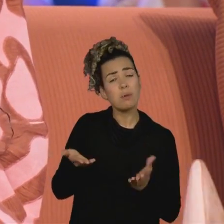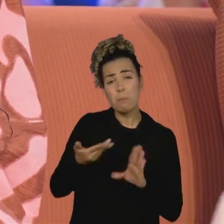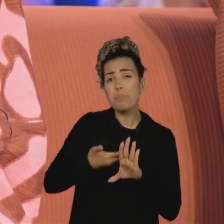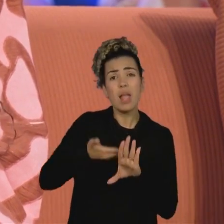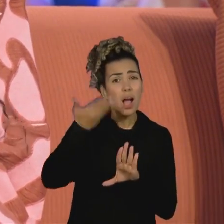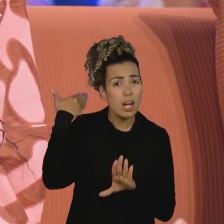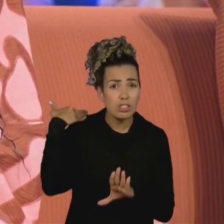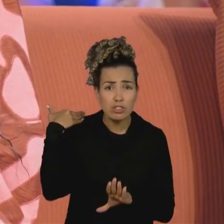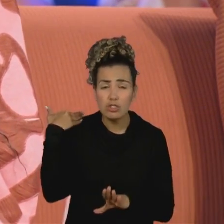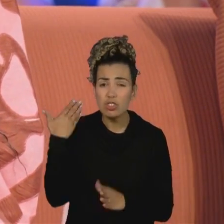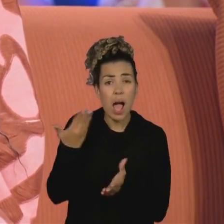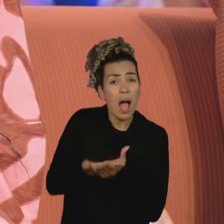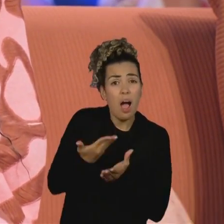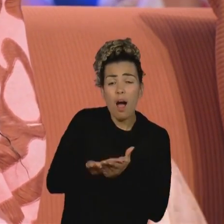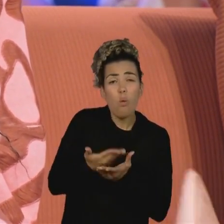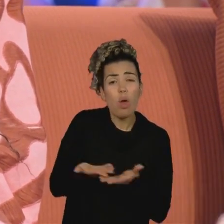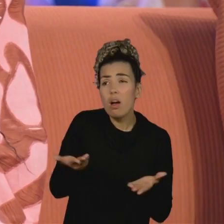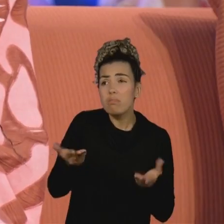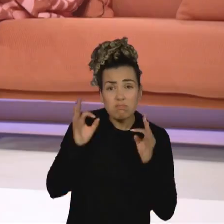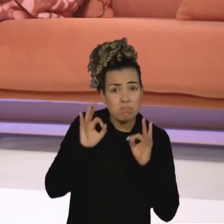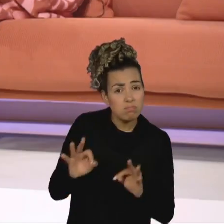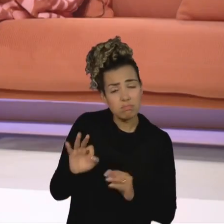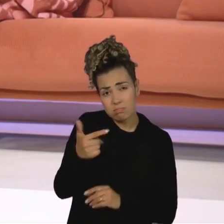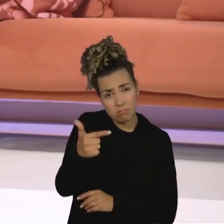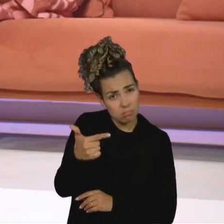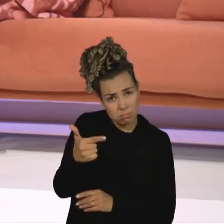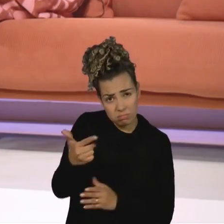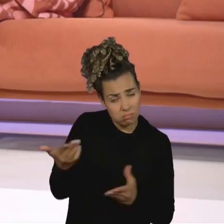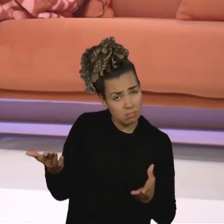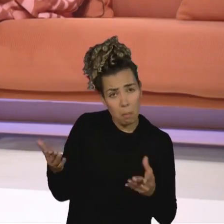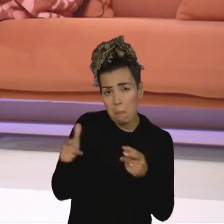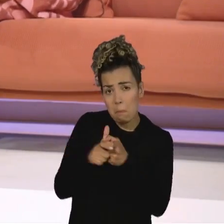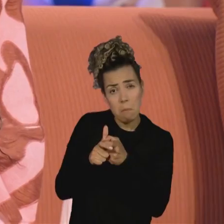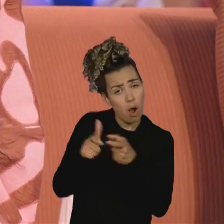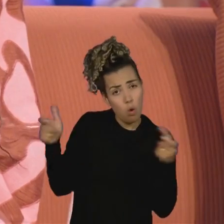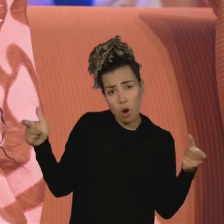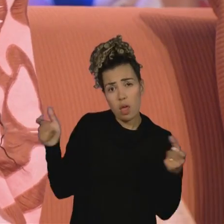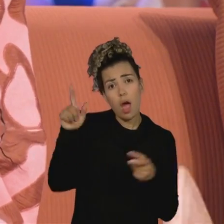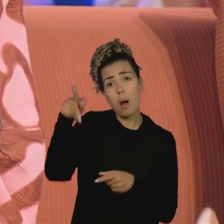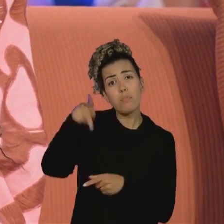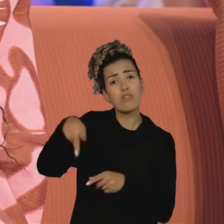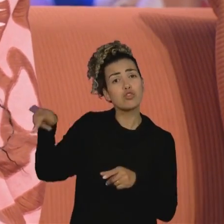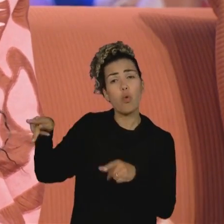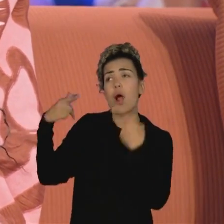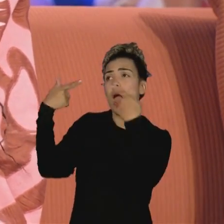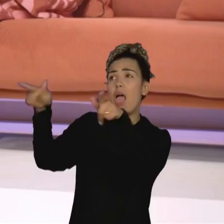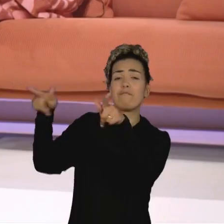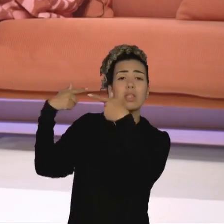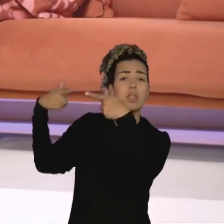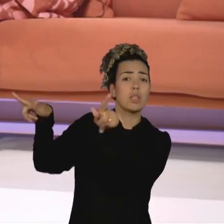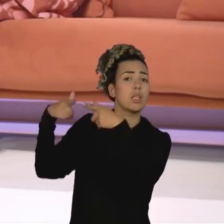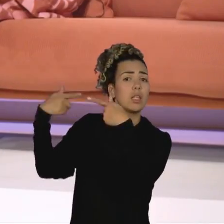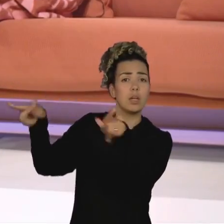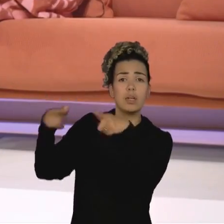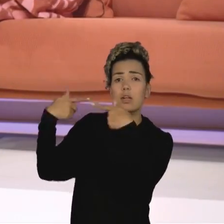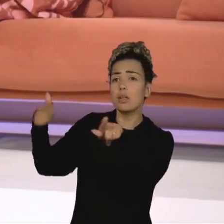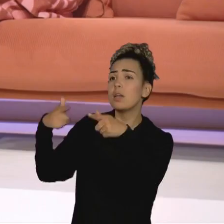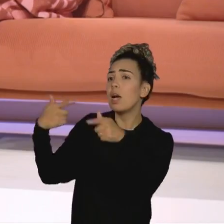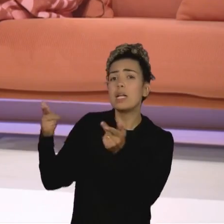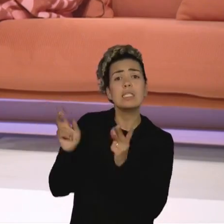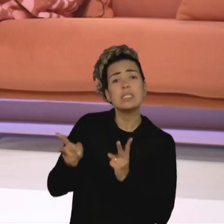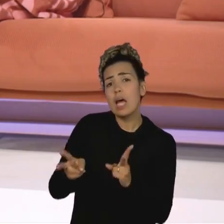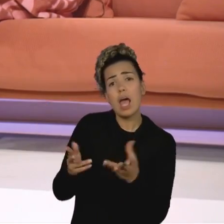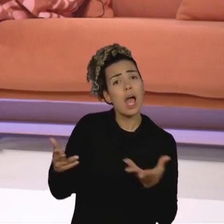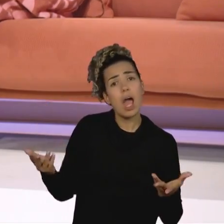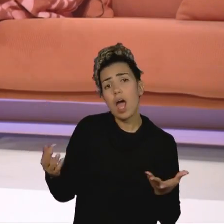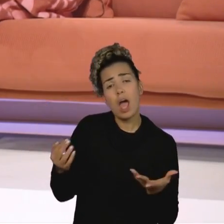existia aula, né? Porque o que mais tinha na minha escola era greve de professores, sempre. A gente muito mal estudava,